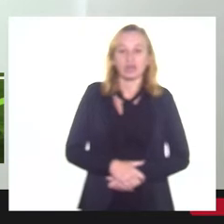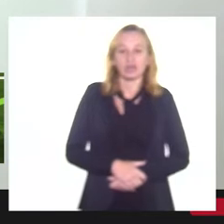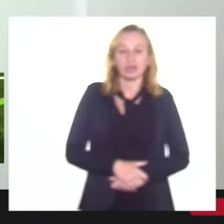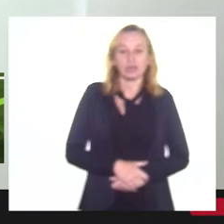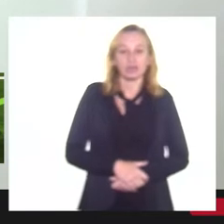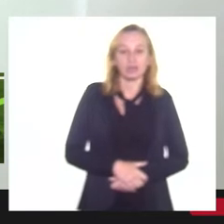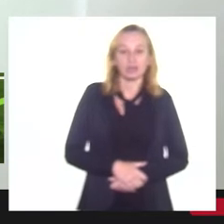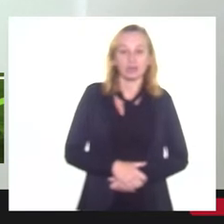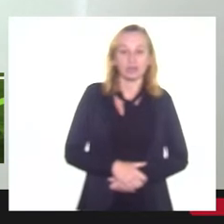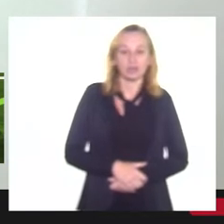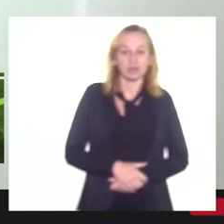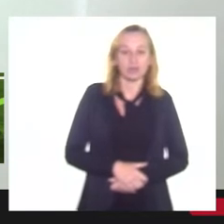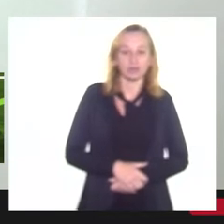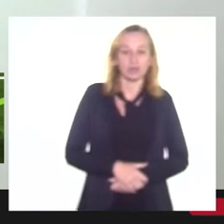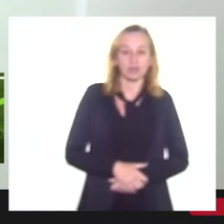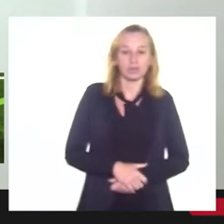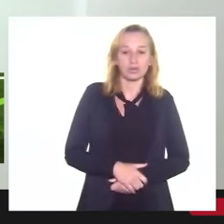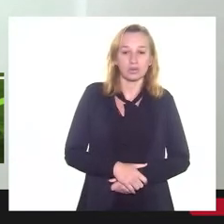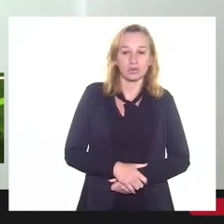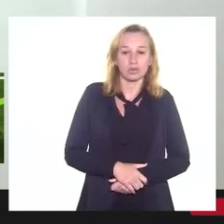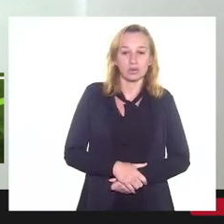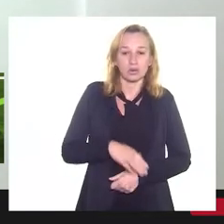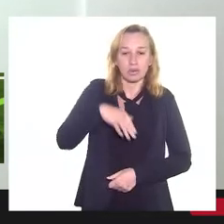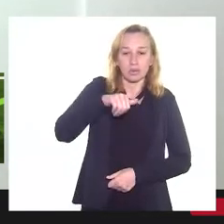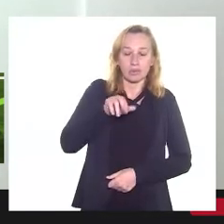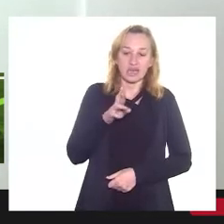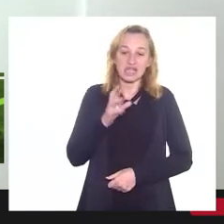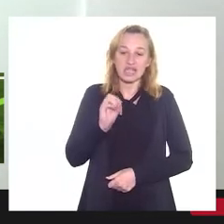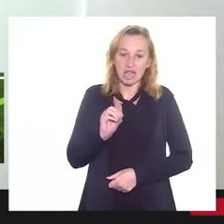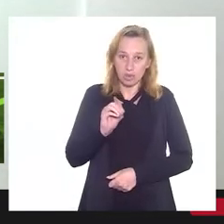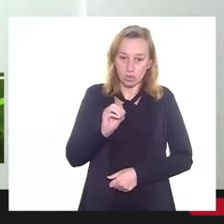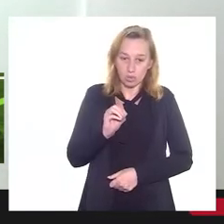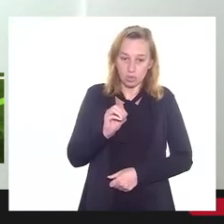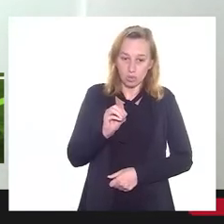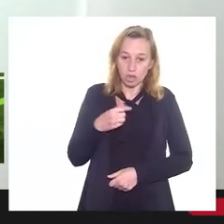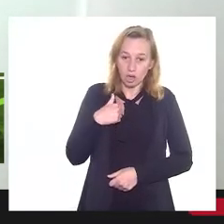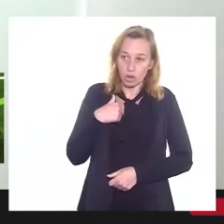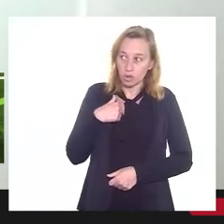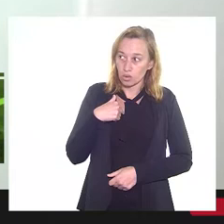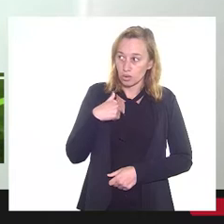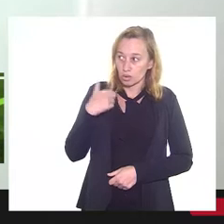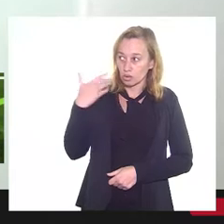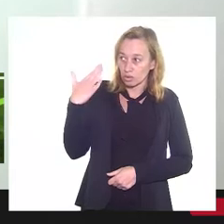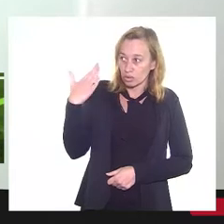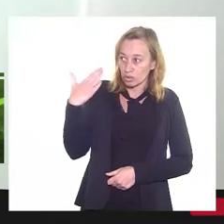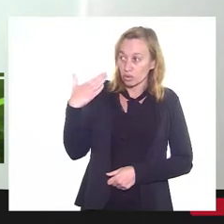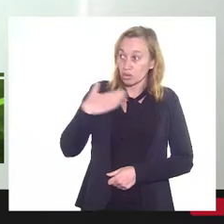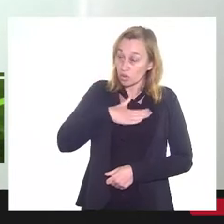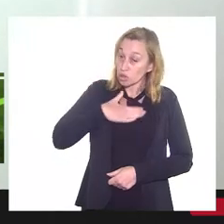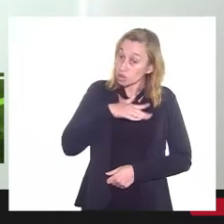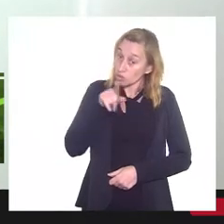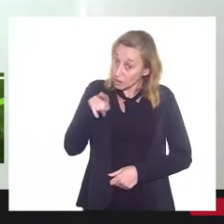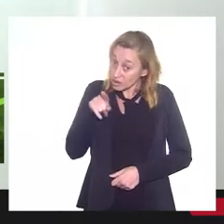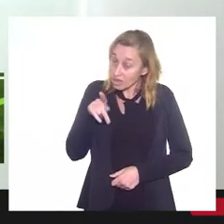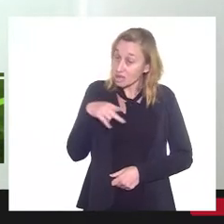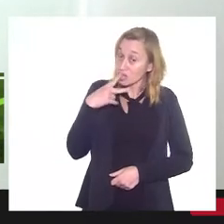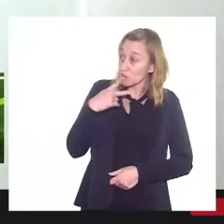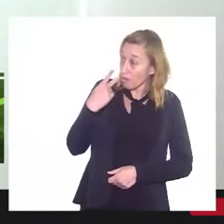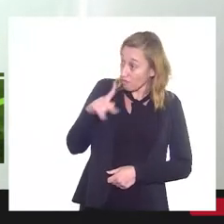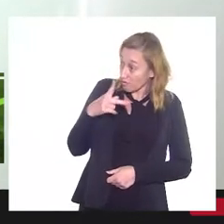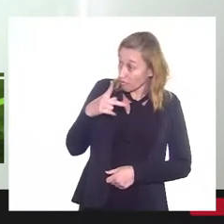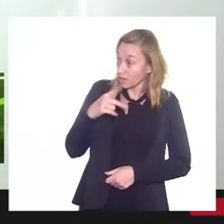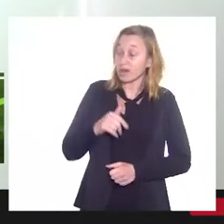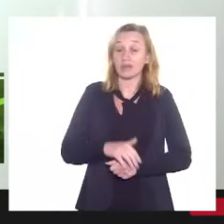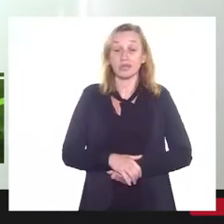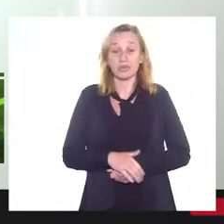é o Marcelo eu sou muito fã eu acompanho você gosto dos seus das suas falas